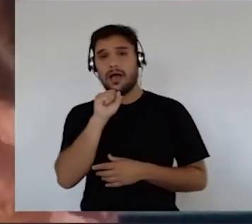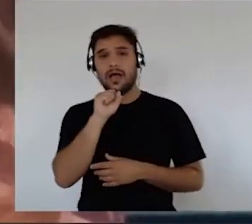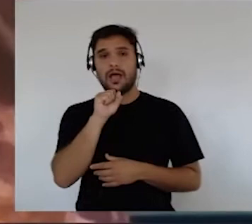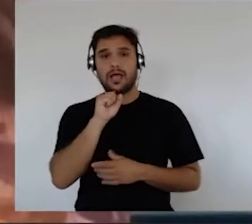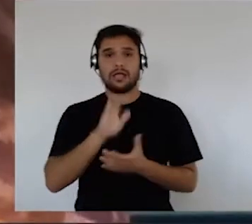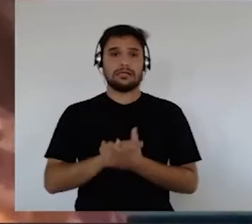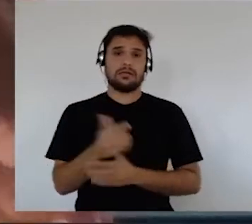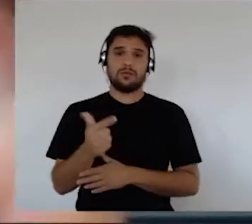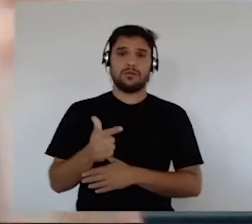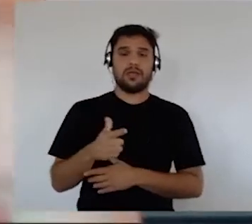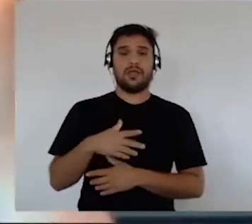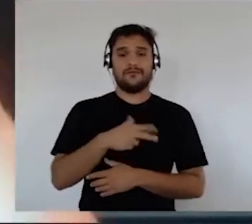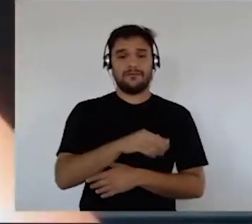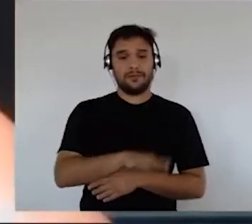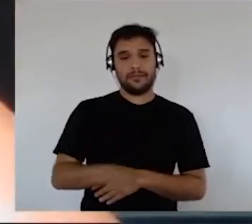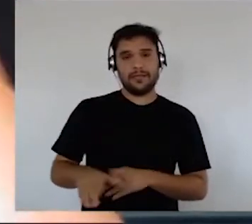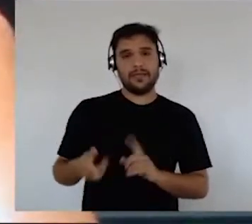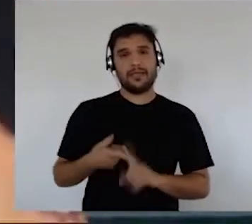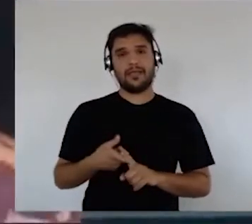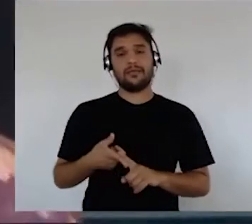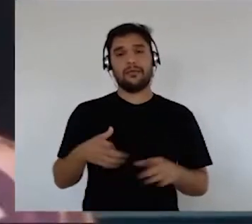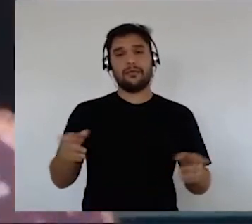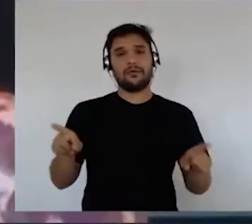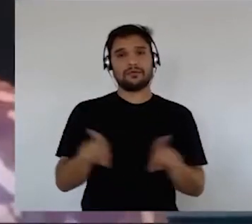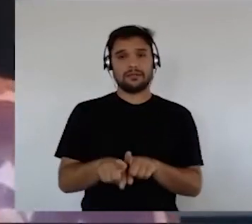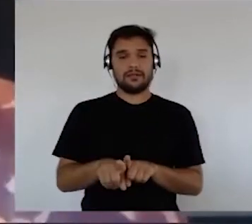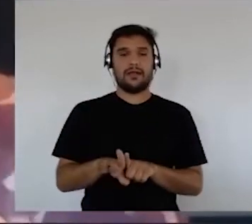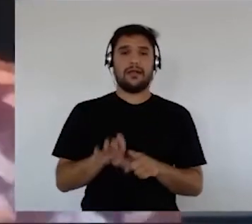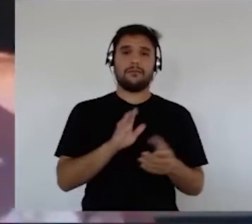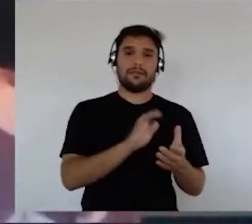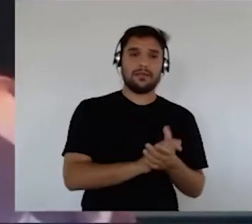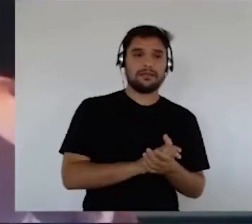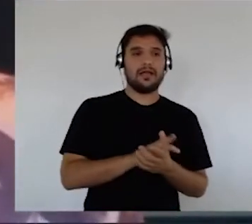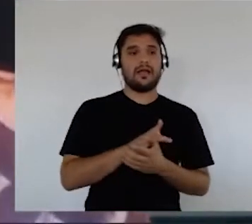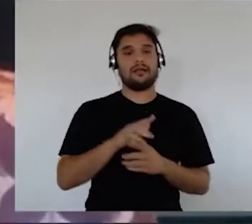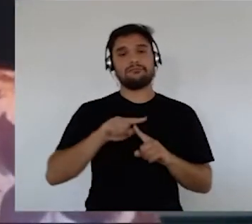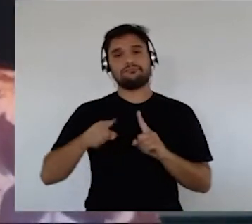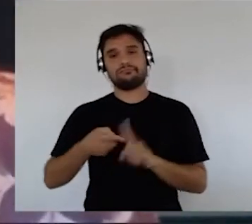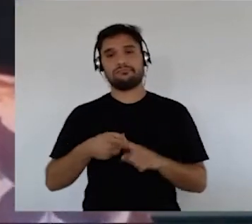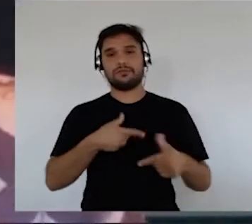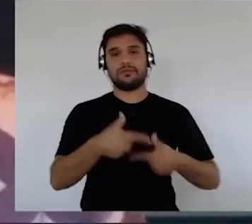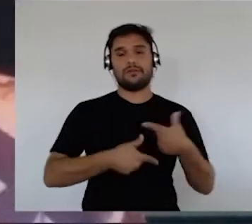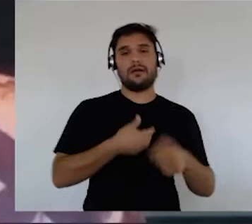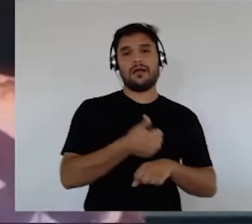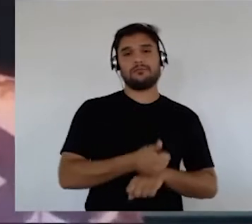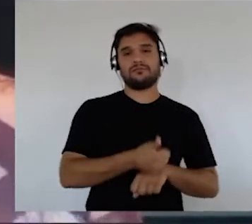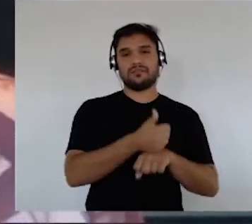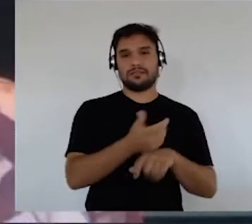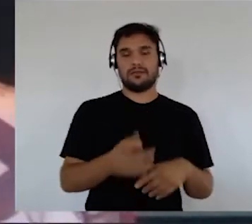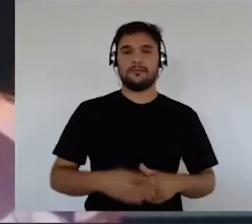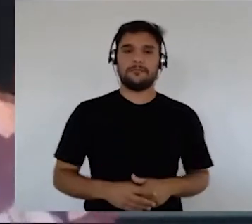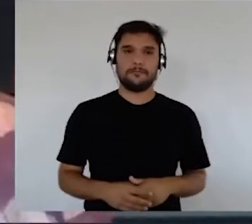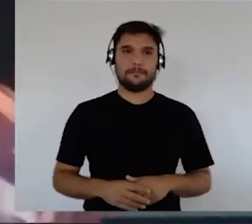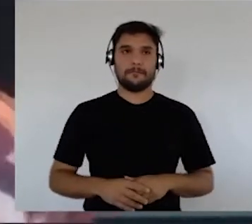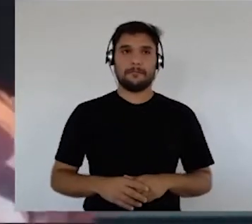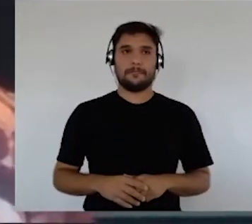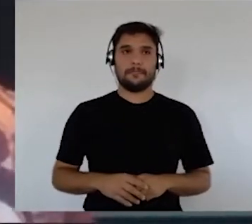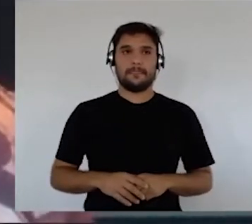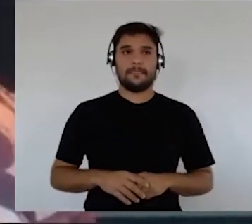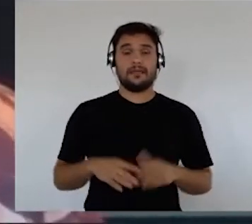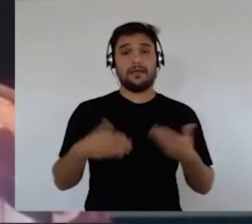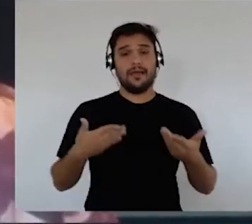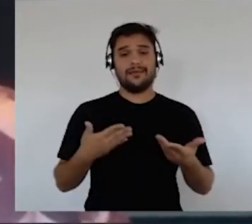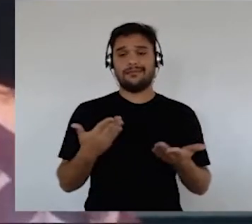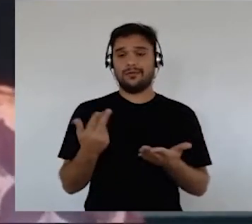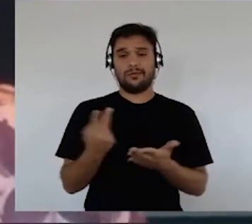com crianças pequenas, tendo que conciliar a maternidade e o exercício da advocacia. E aí vem o